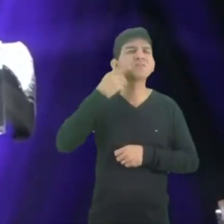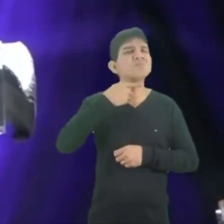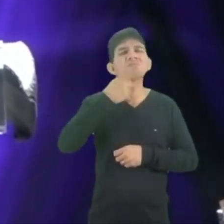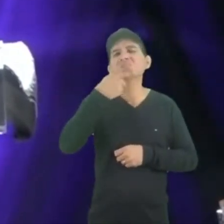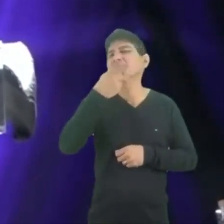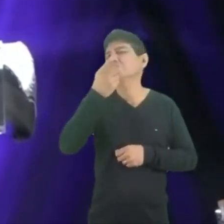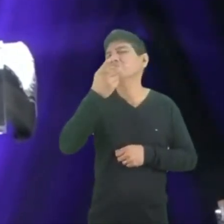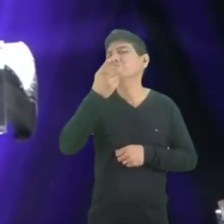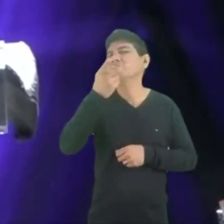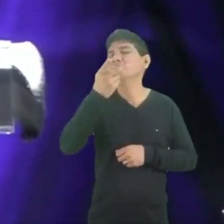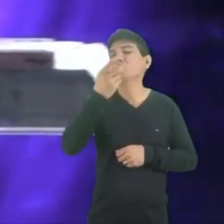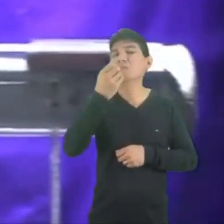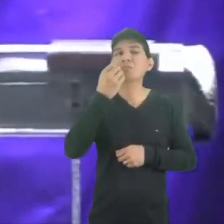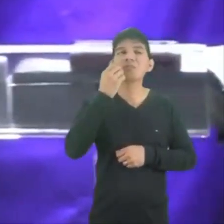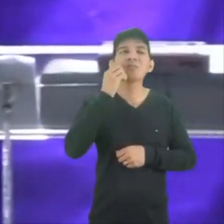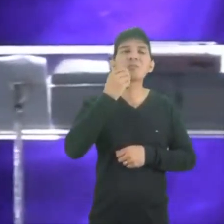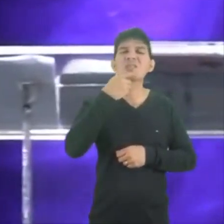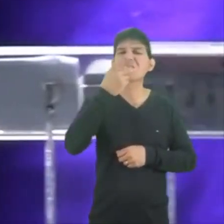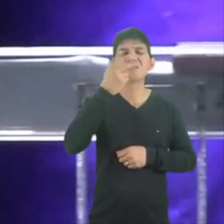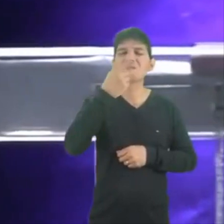isso de boca aberta.